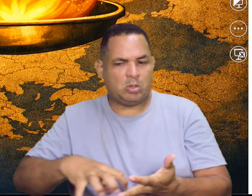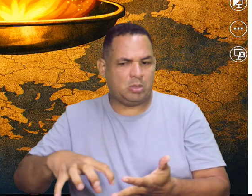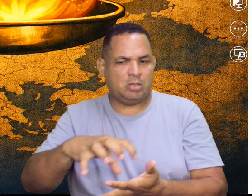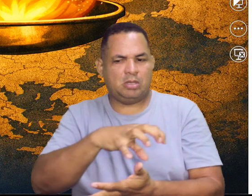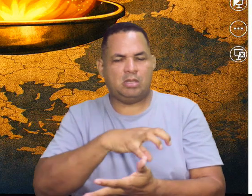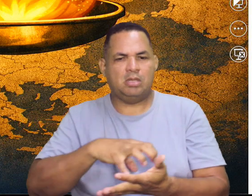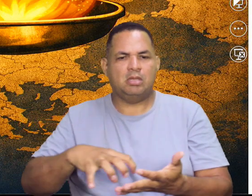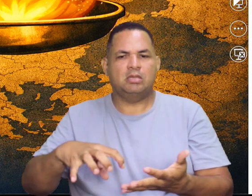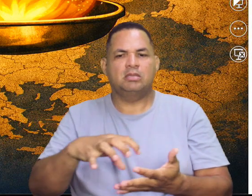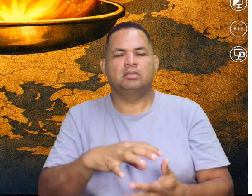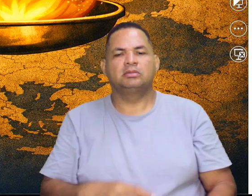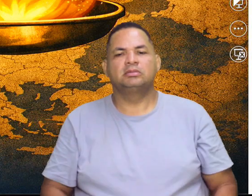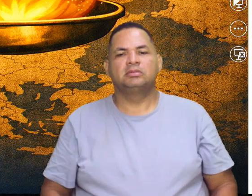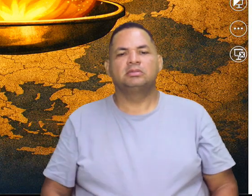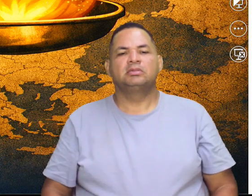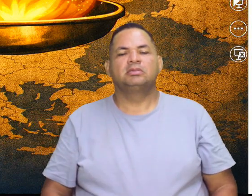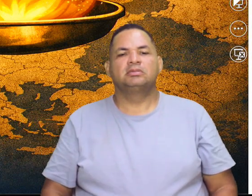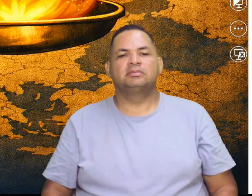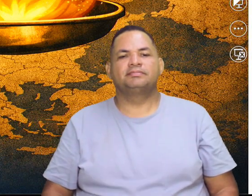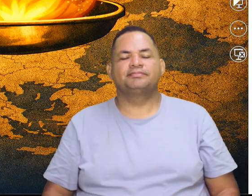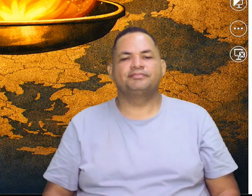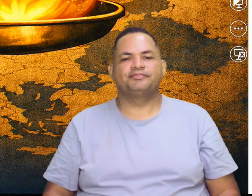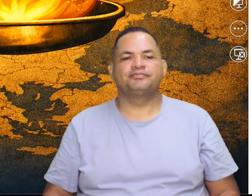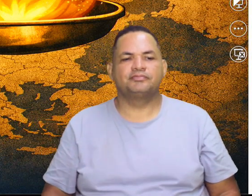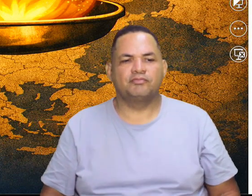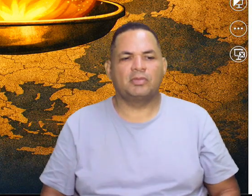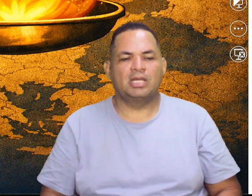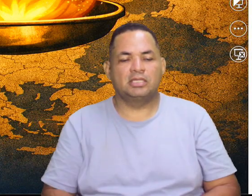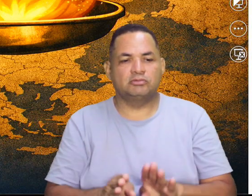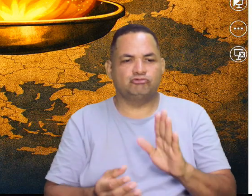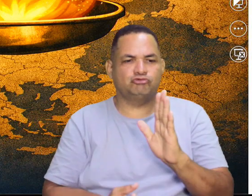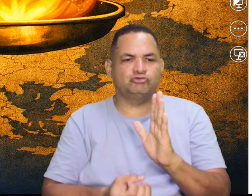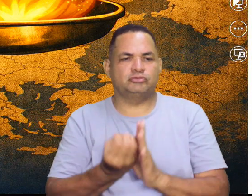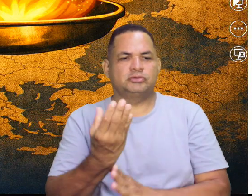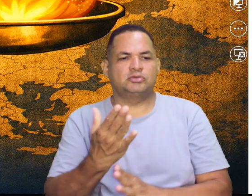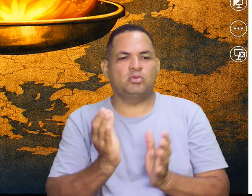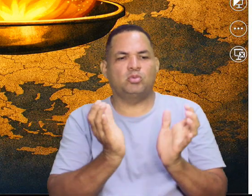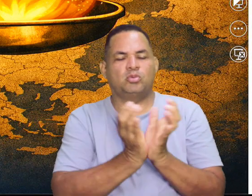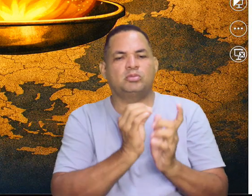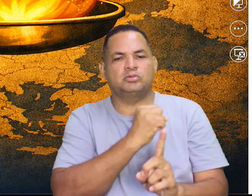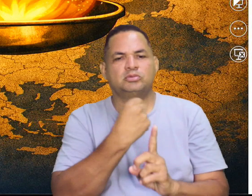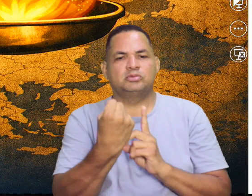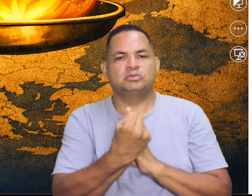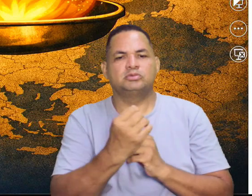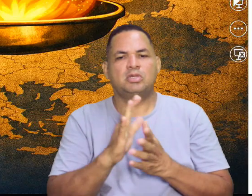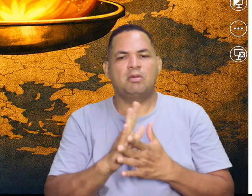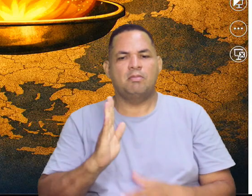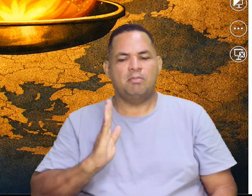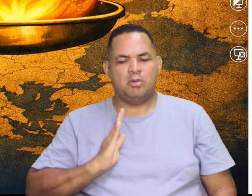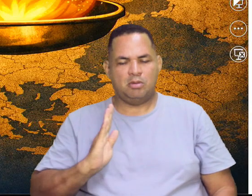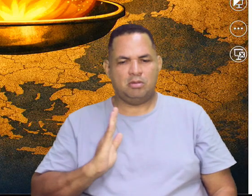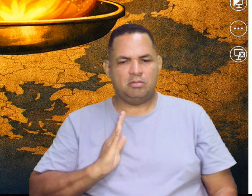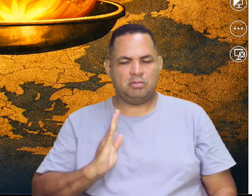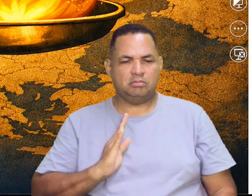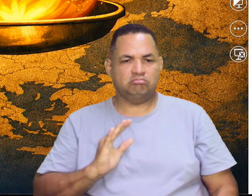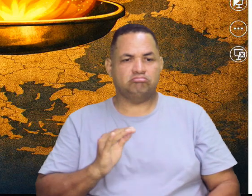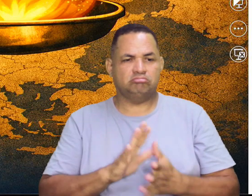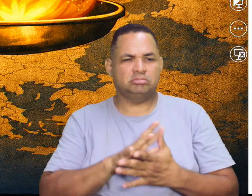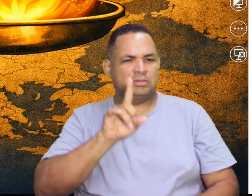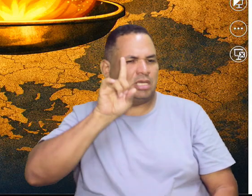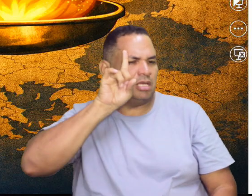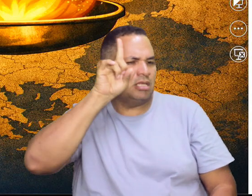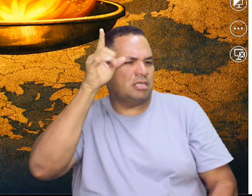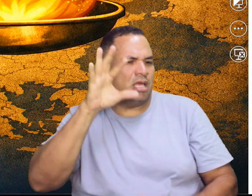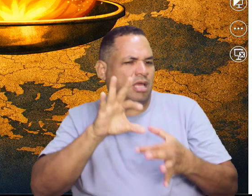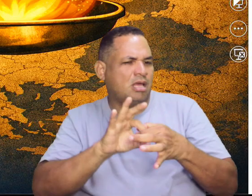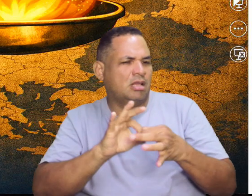revoluções. E aí, com isso, nós vamos ter a burguesia e o liberalismo. Então, ideia de liberdade, ela vai